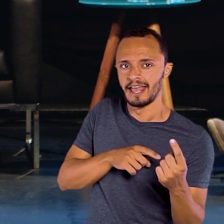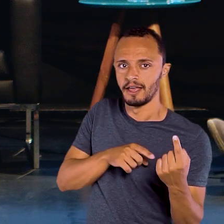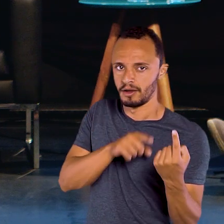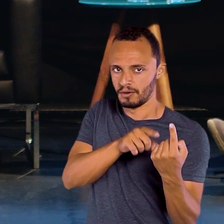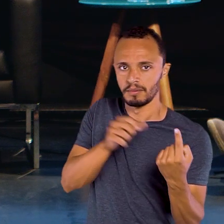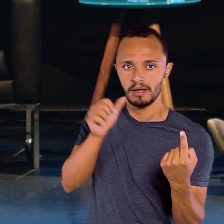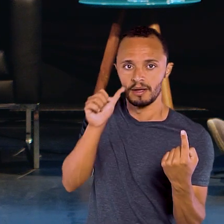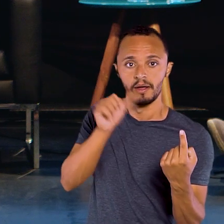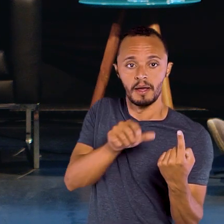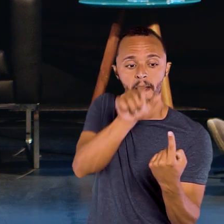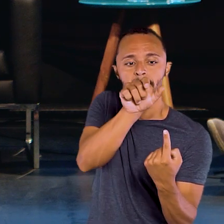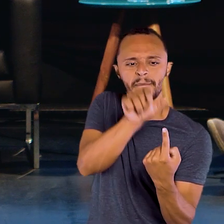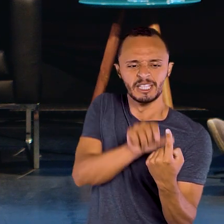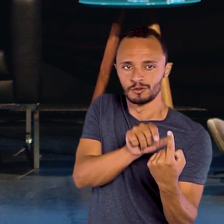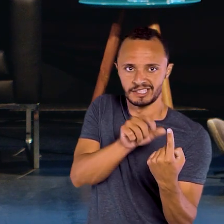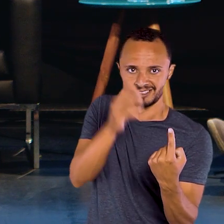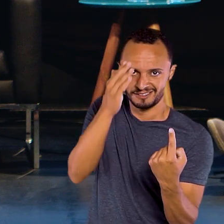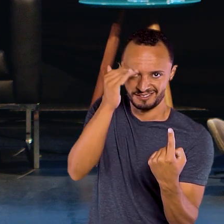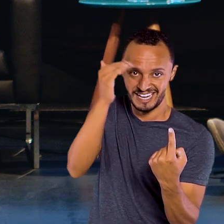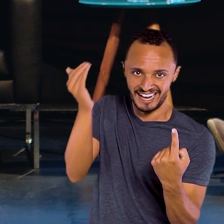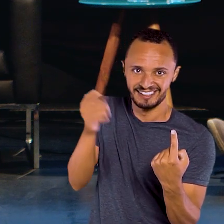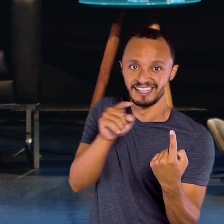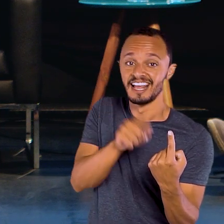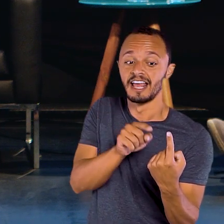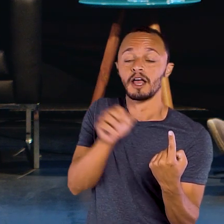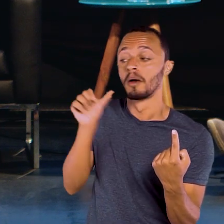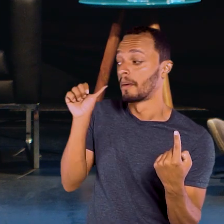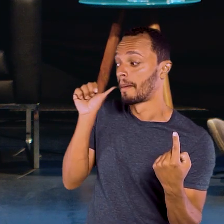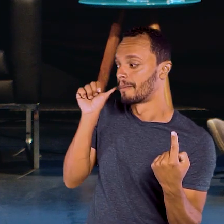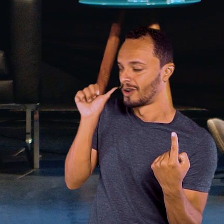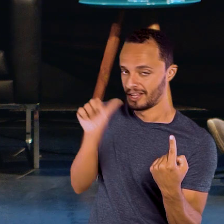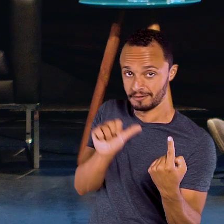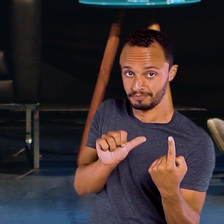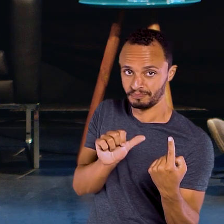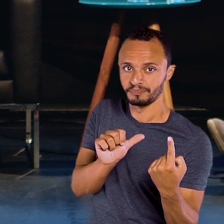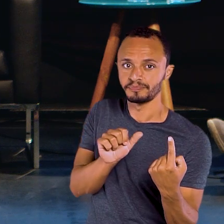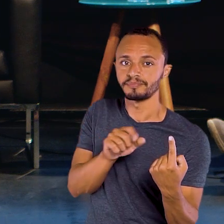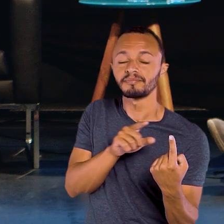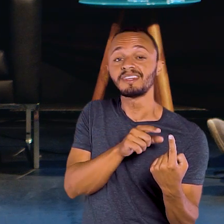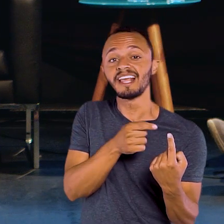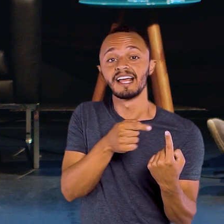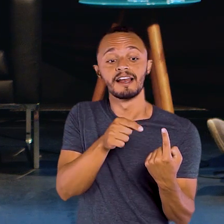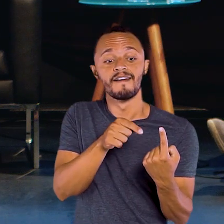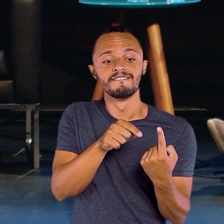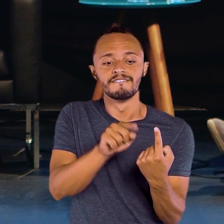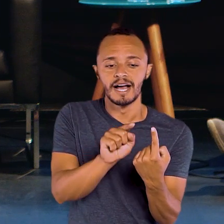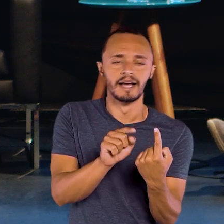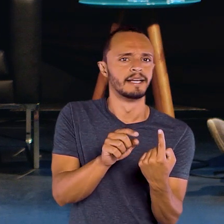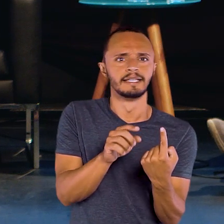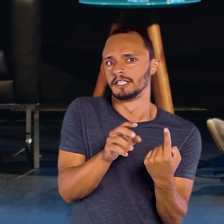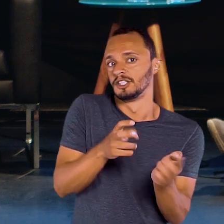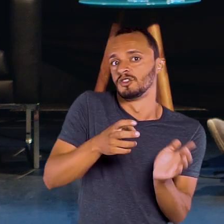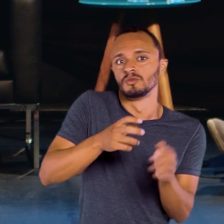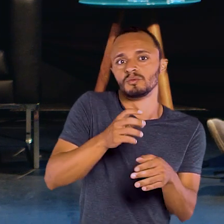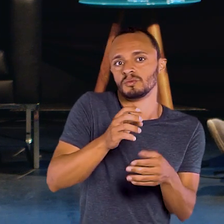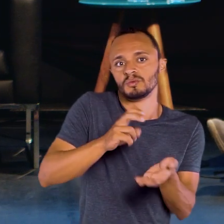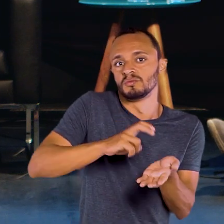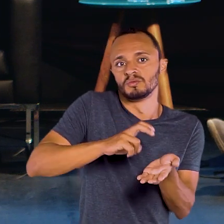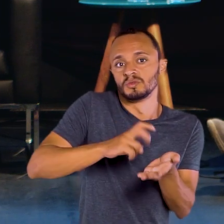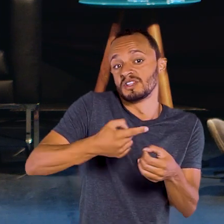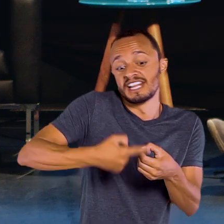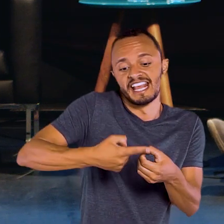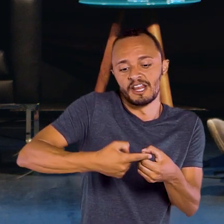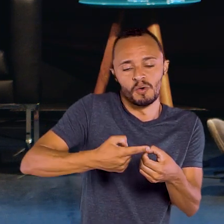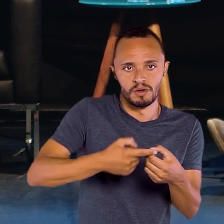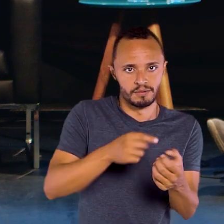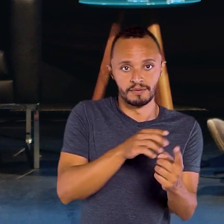nunca viu esta personagem? Que é aquela mulher que vai cedinho, sai do interior qualquer, e cedinho vai trabalhar numa